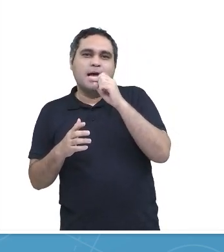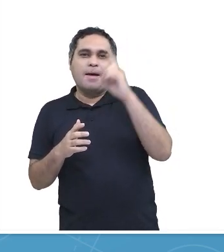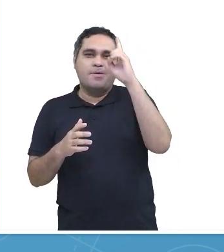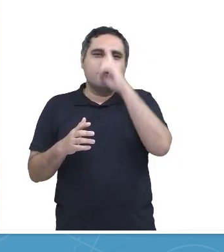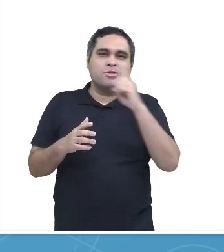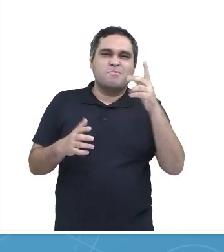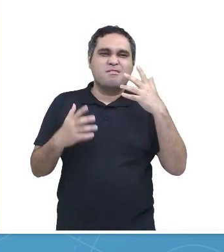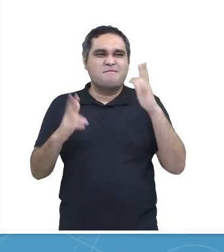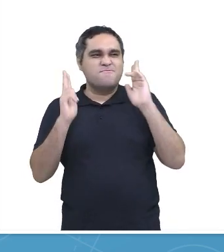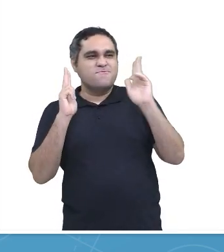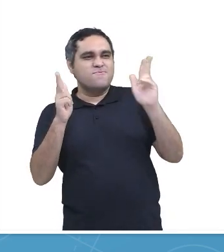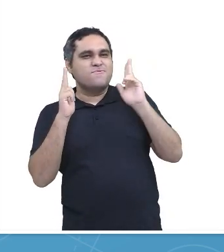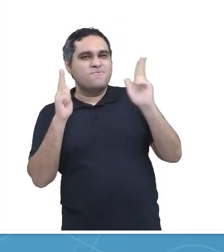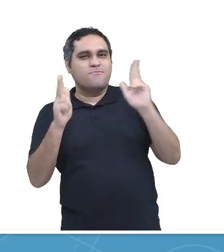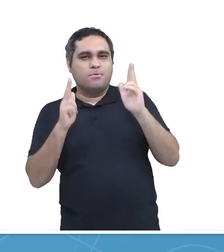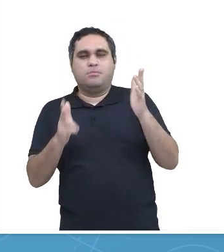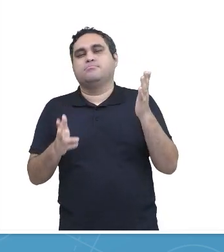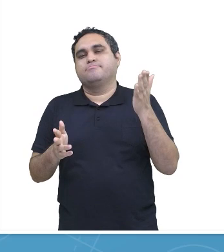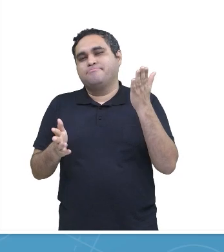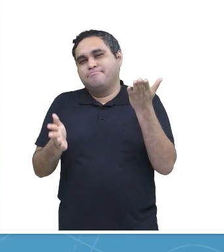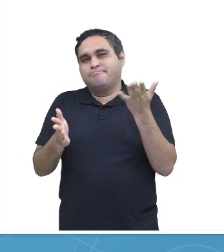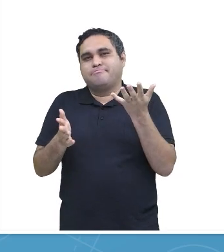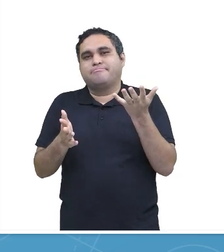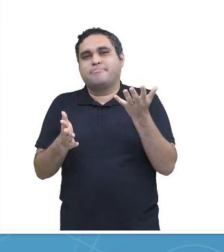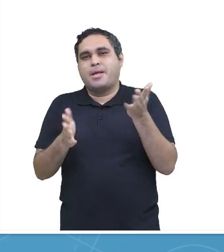bem que agora, nessa época assim,